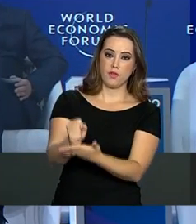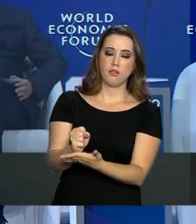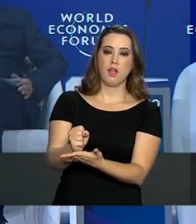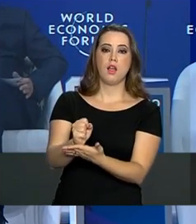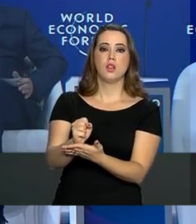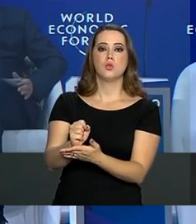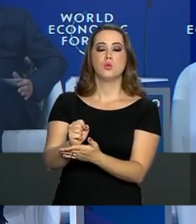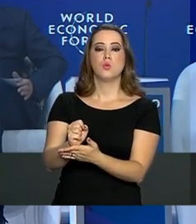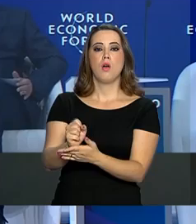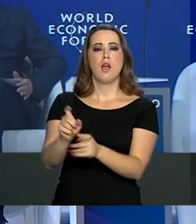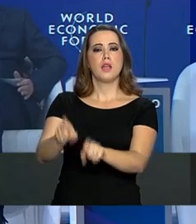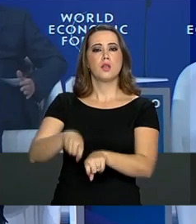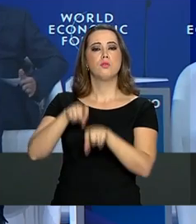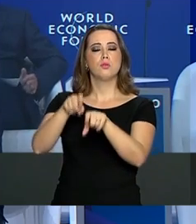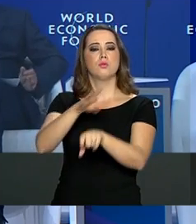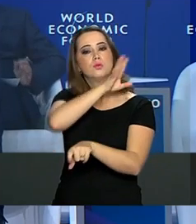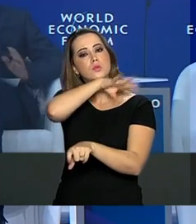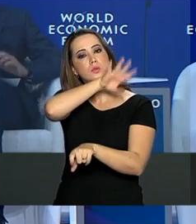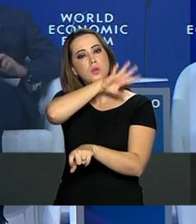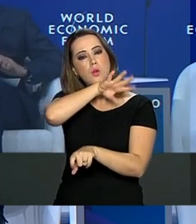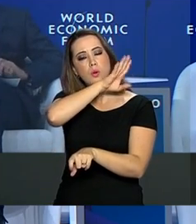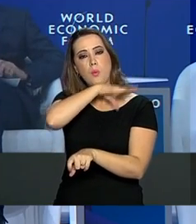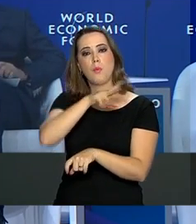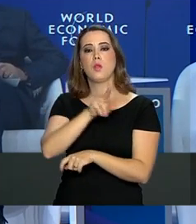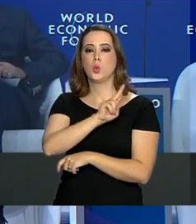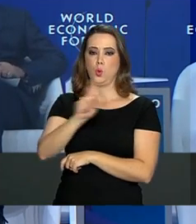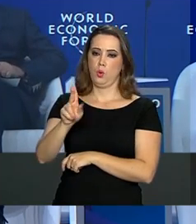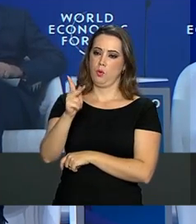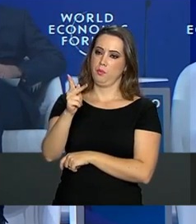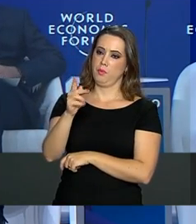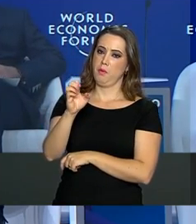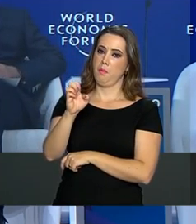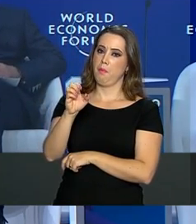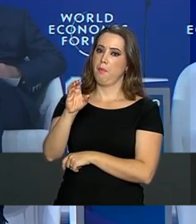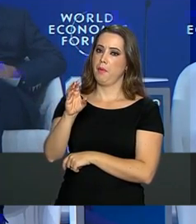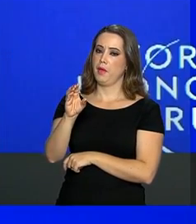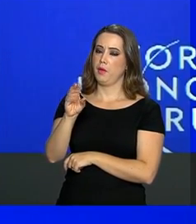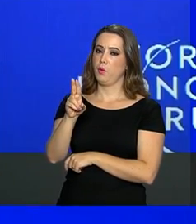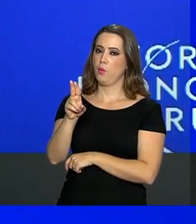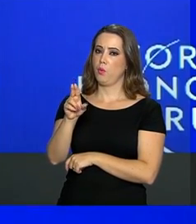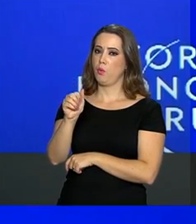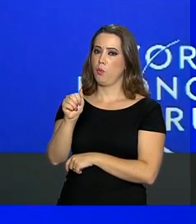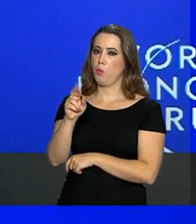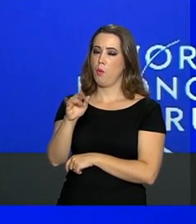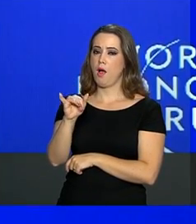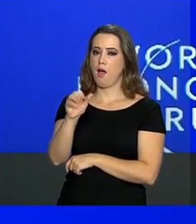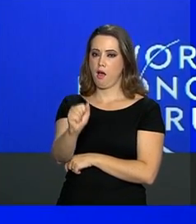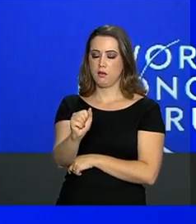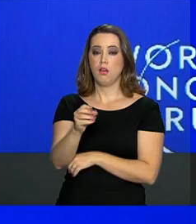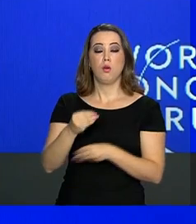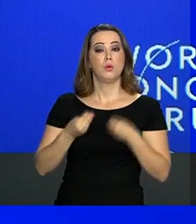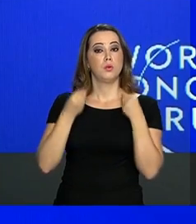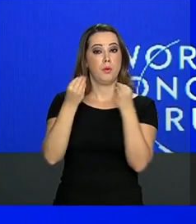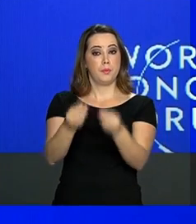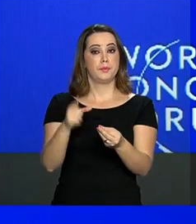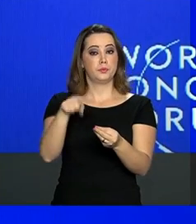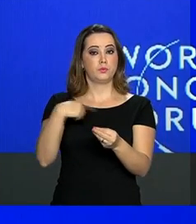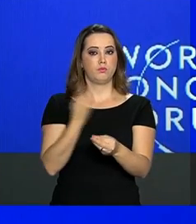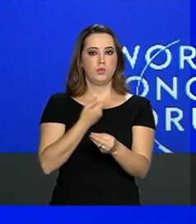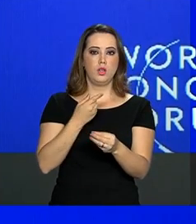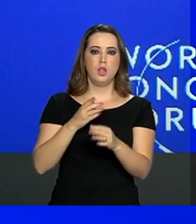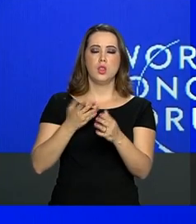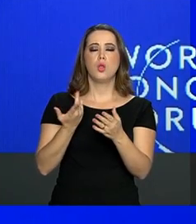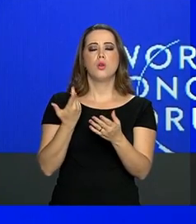pecuária. Essas commodities, em grande parte, garantem superávit em nossa balança comercial e alimentam